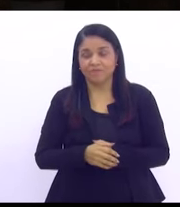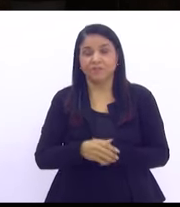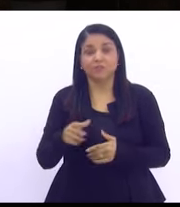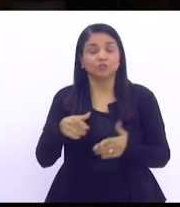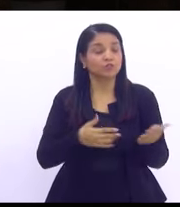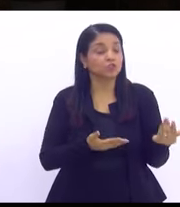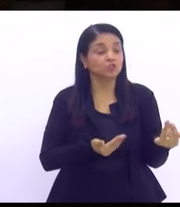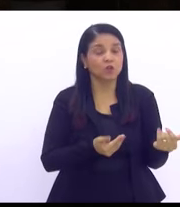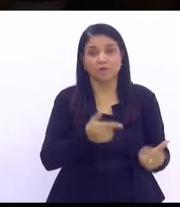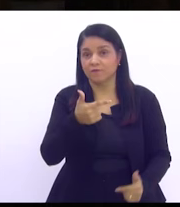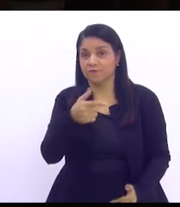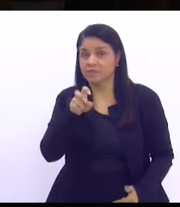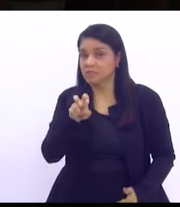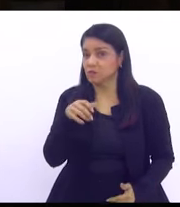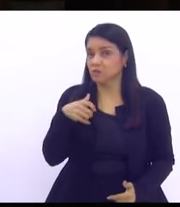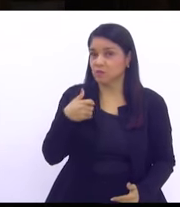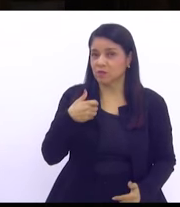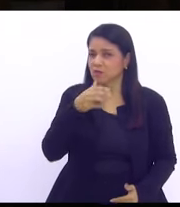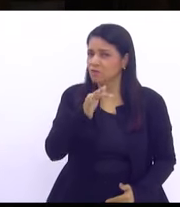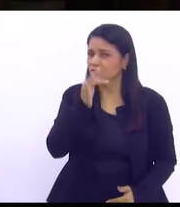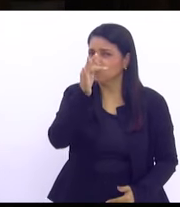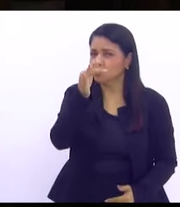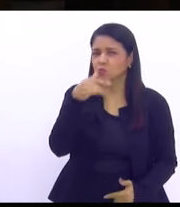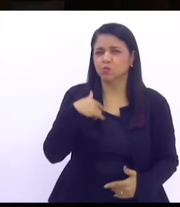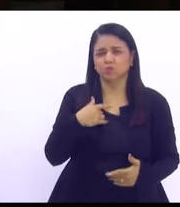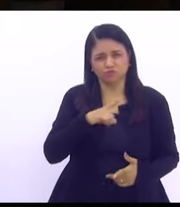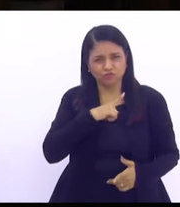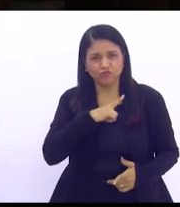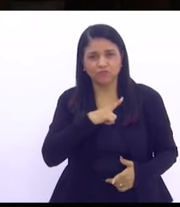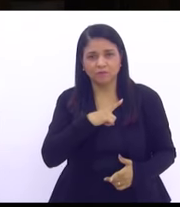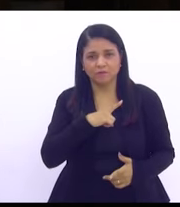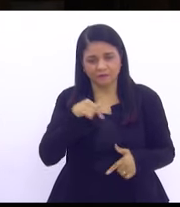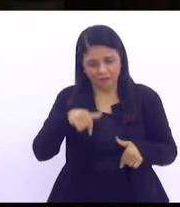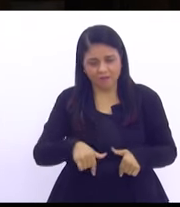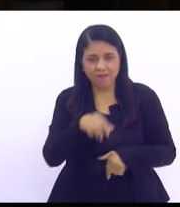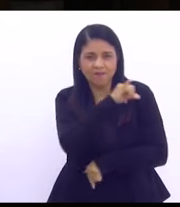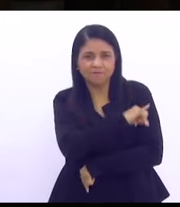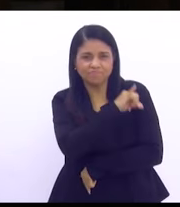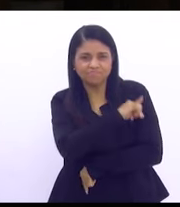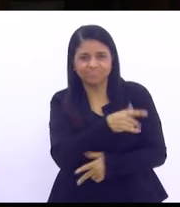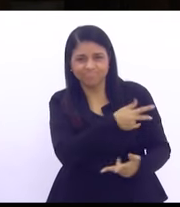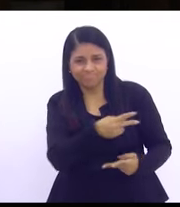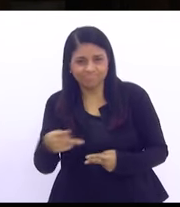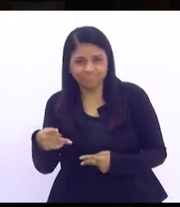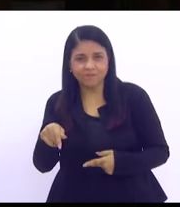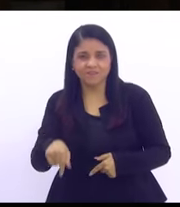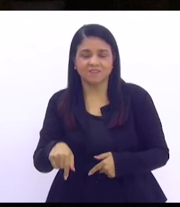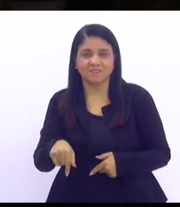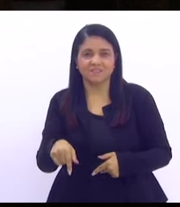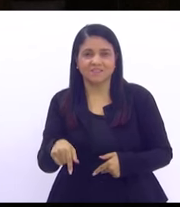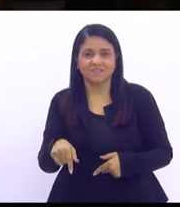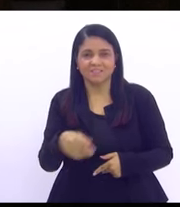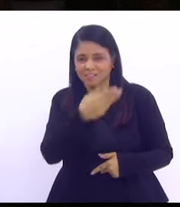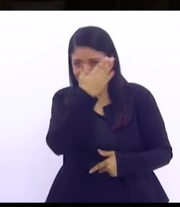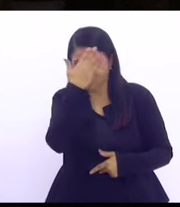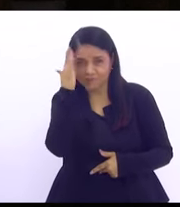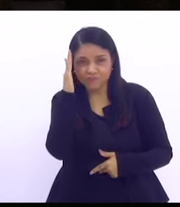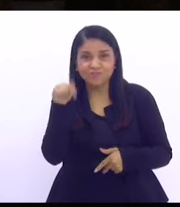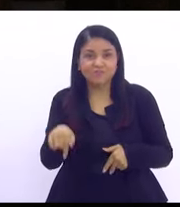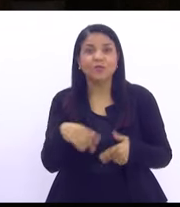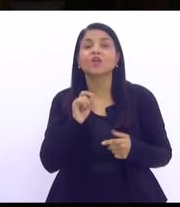um futuro à frente, vem para se divertir e morre aqui. E